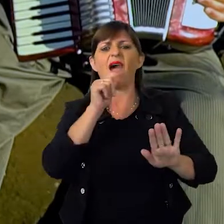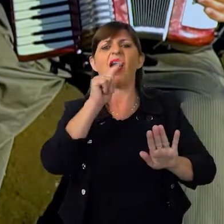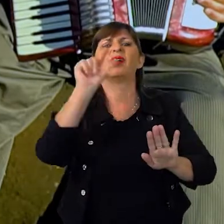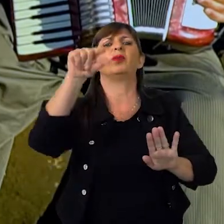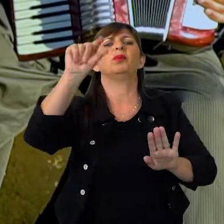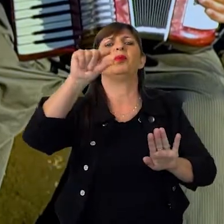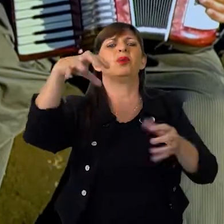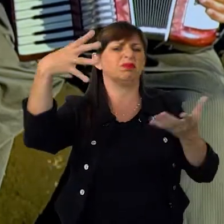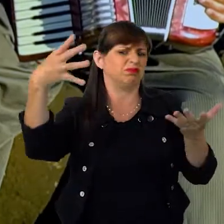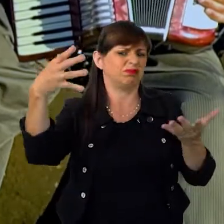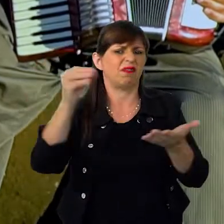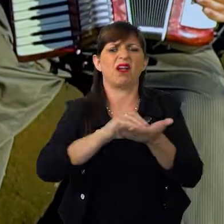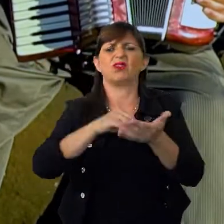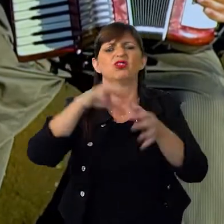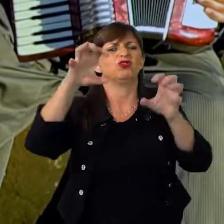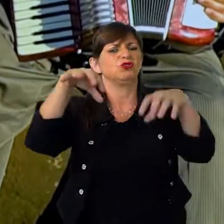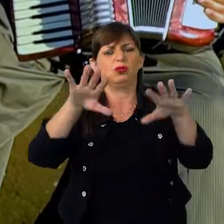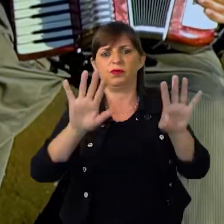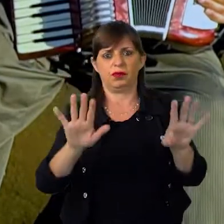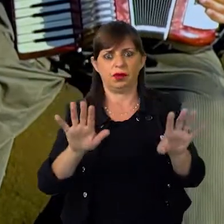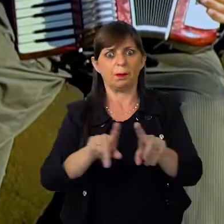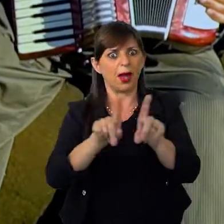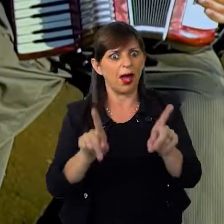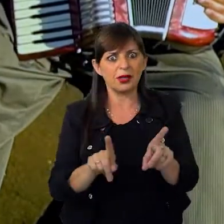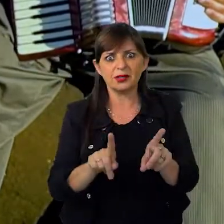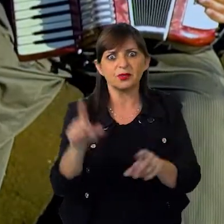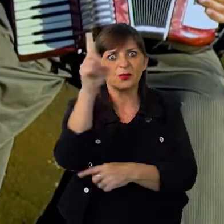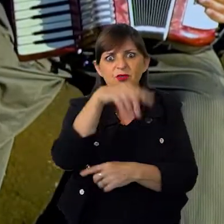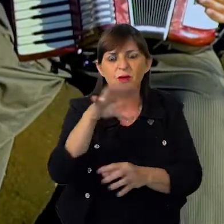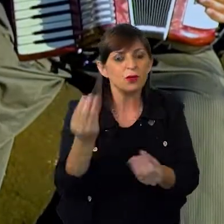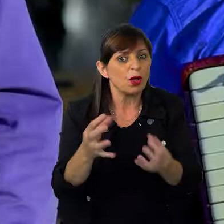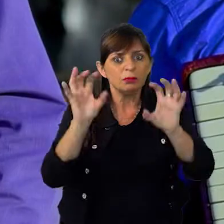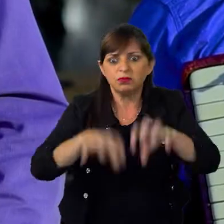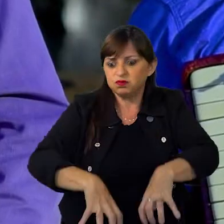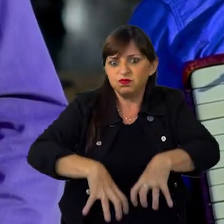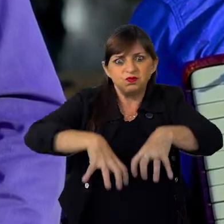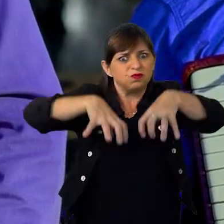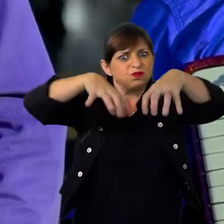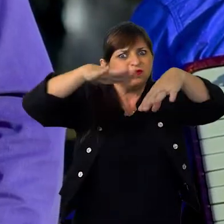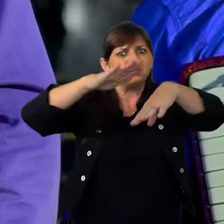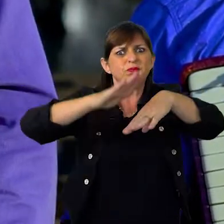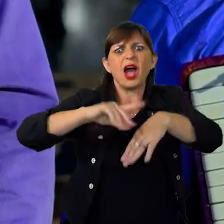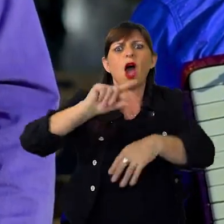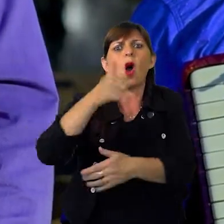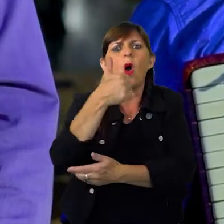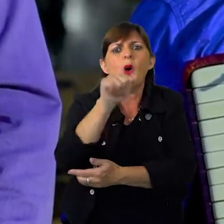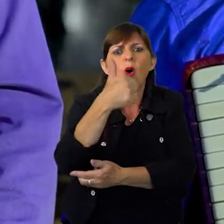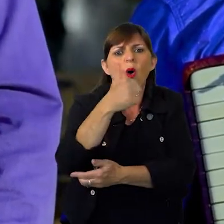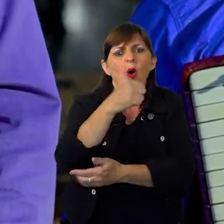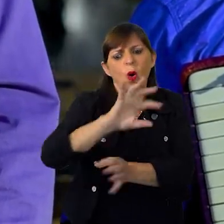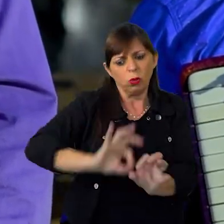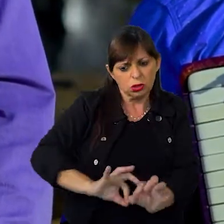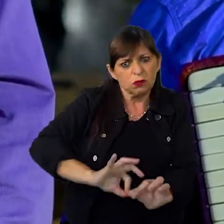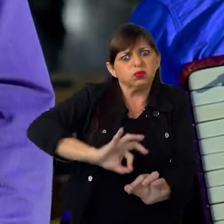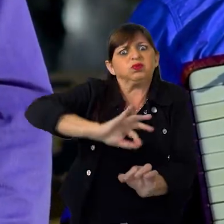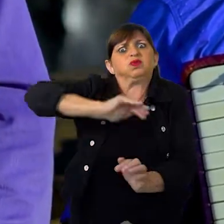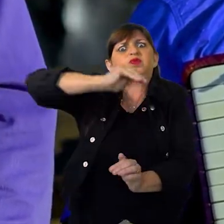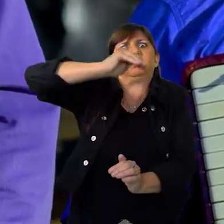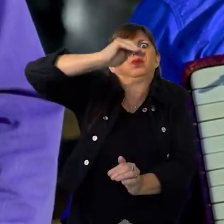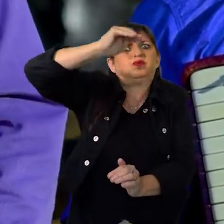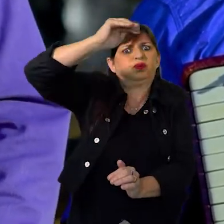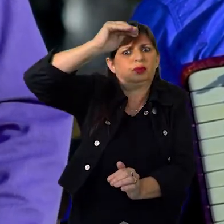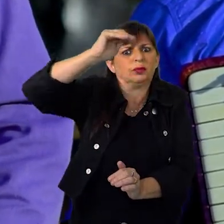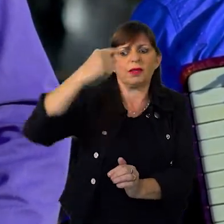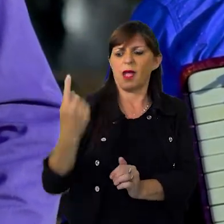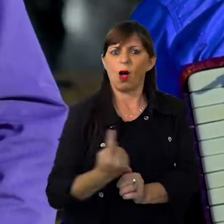salto fosse minimizado na sua passagem estaria com quase 11 metros de altura o nível do Rio é um